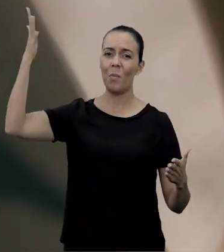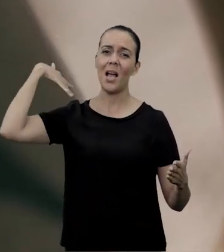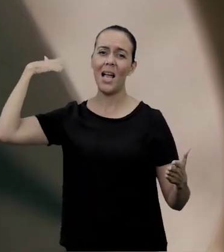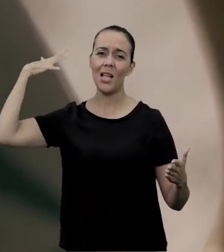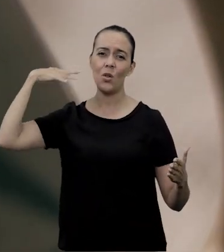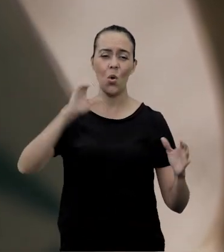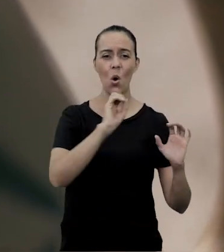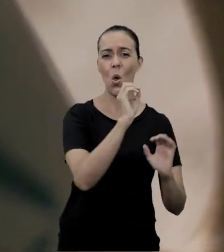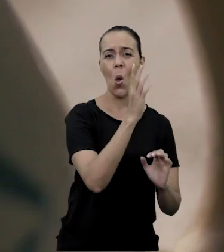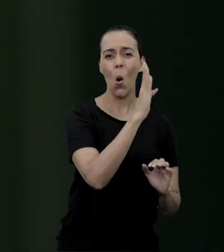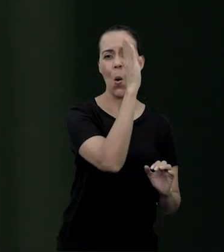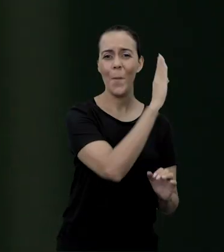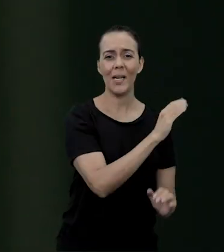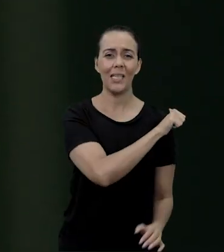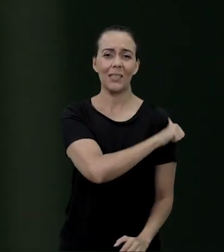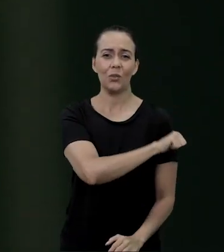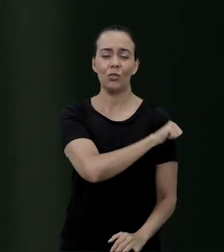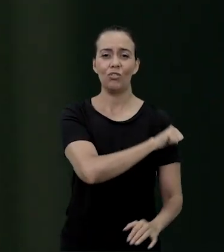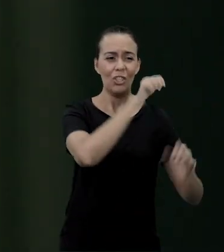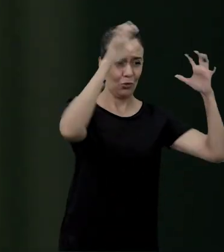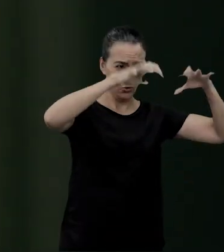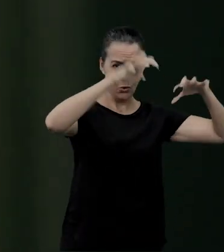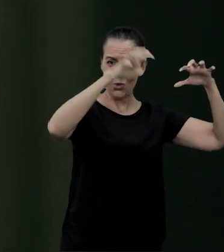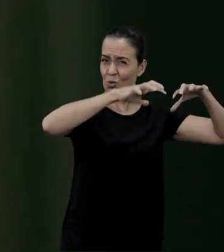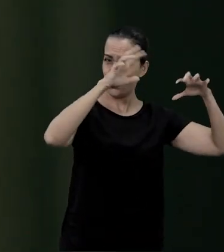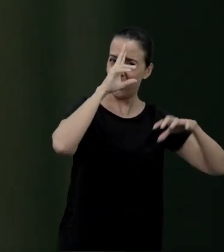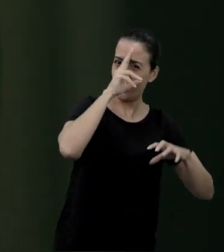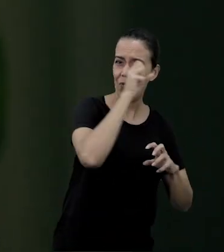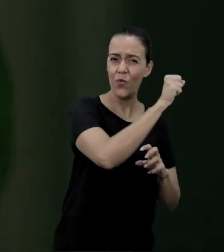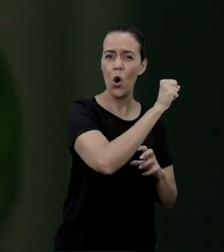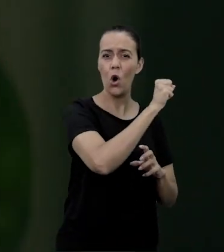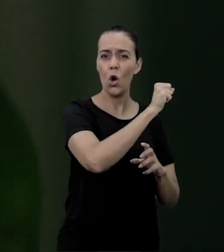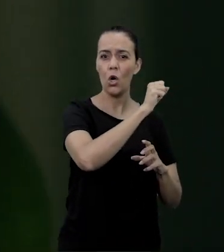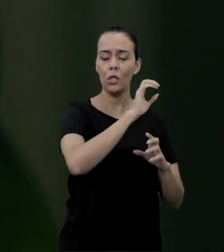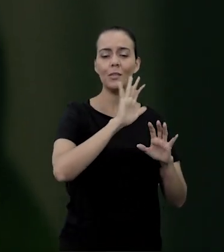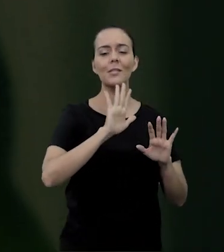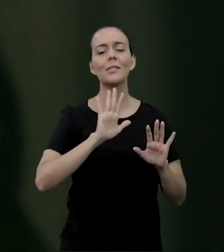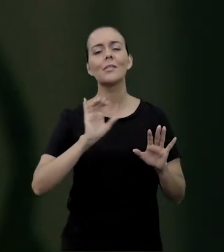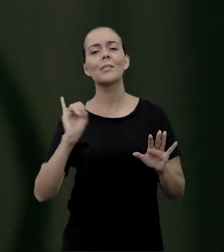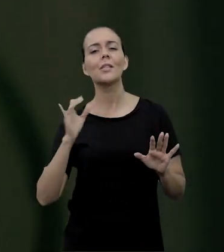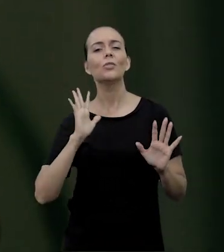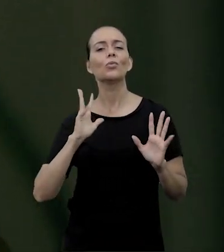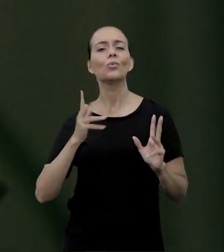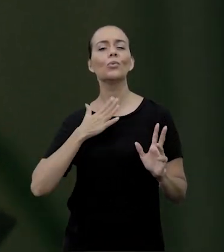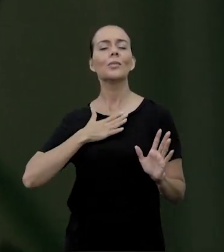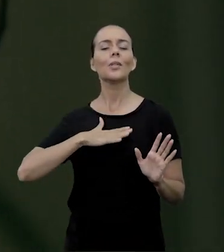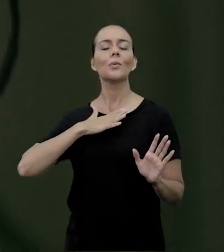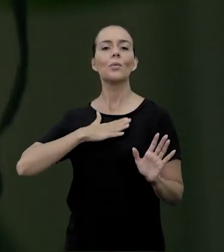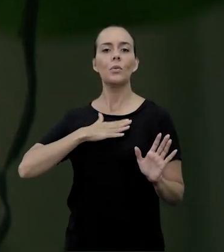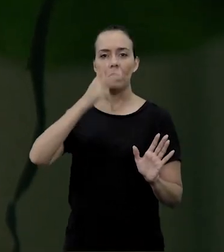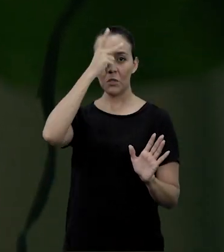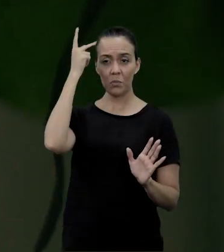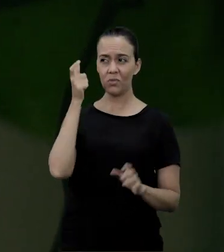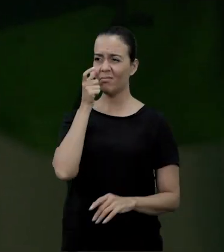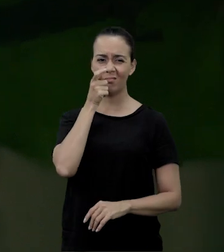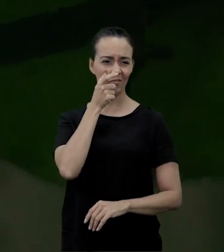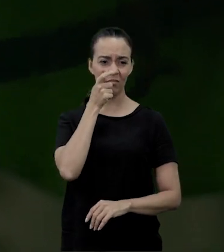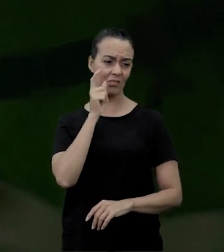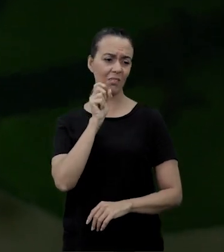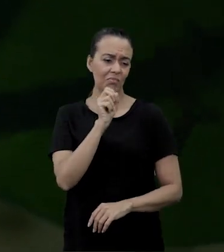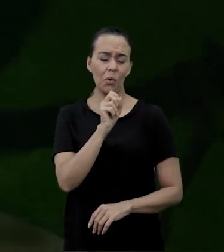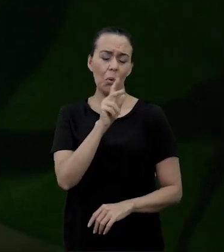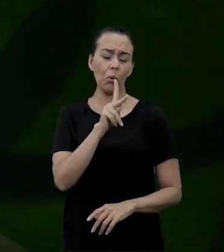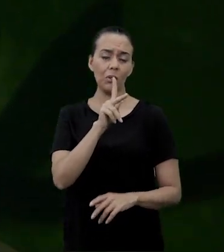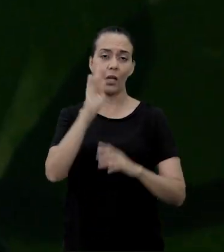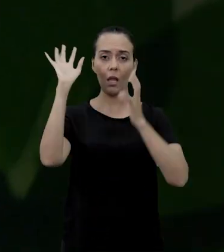não tivesse chuvas intensas em Recife, Petrópolis, Angra, se todo fosse tranquilidade, possivelmente ninguém se interessaria do tema